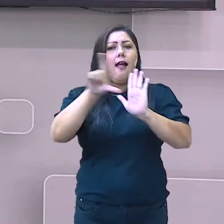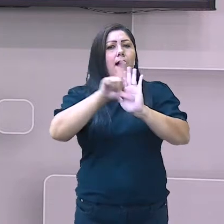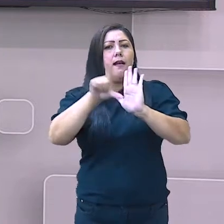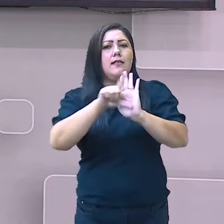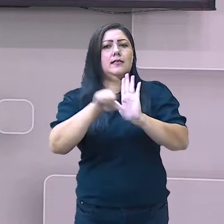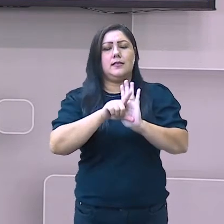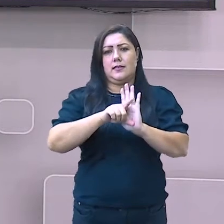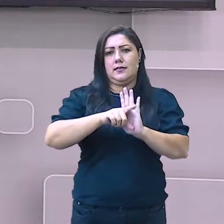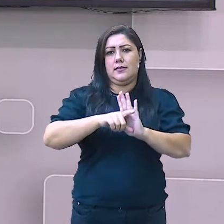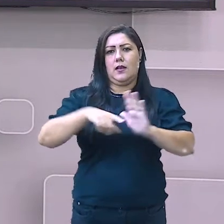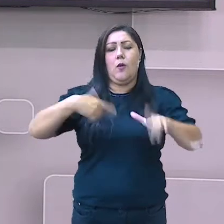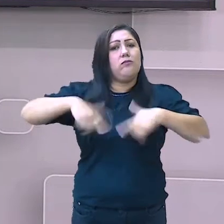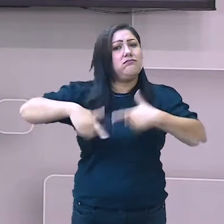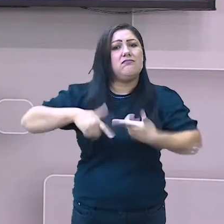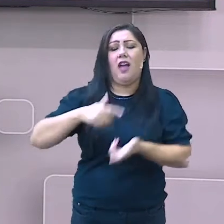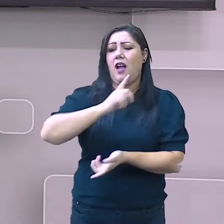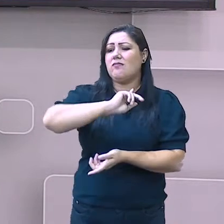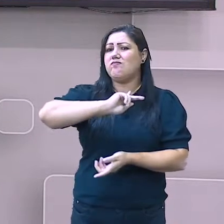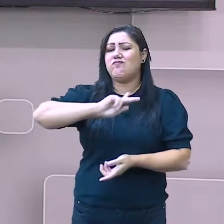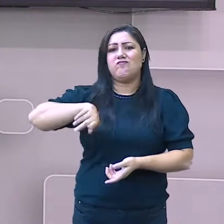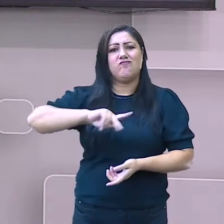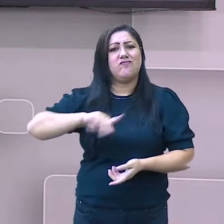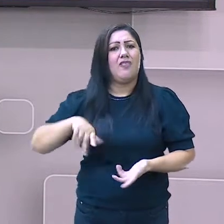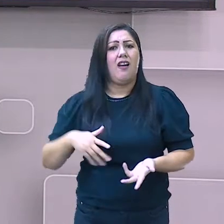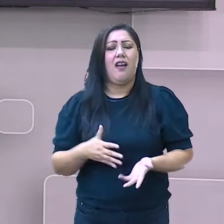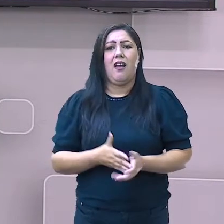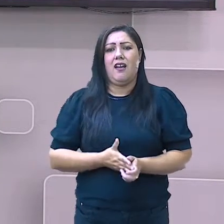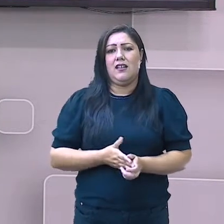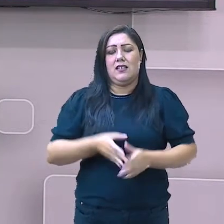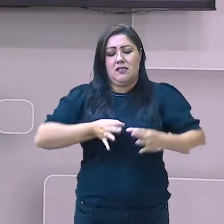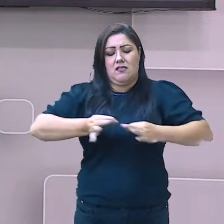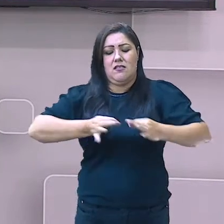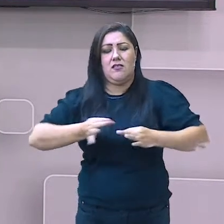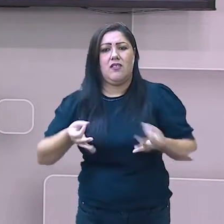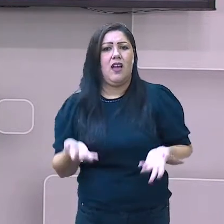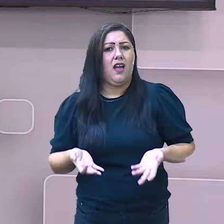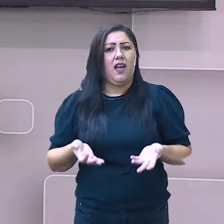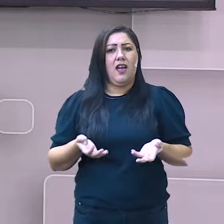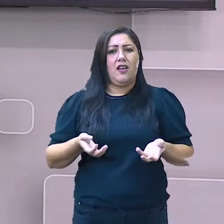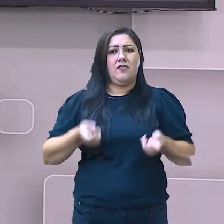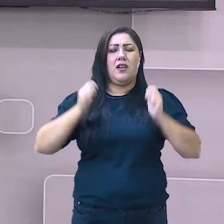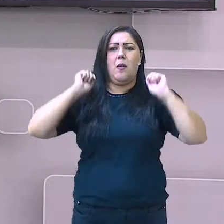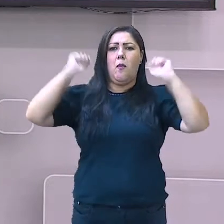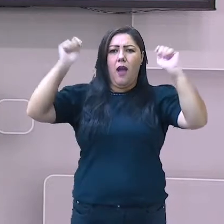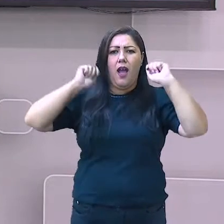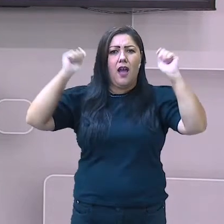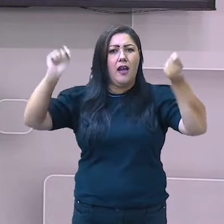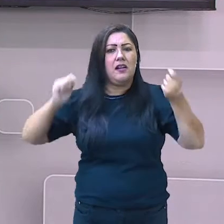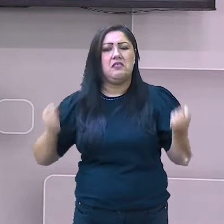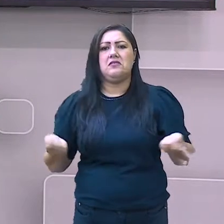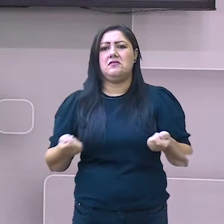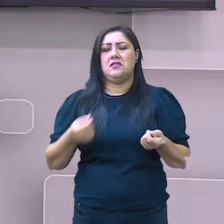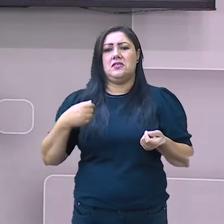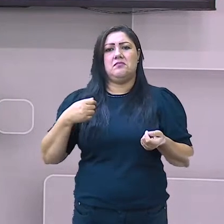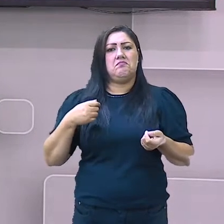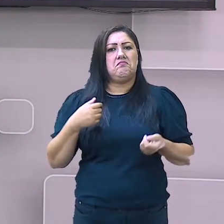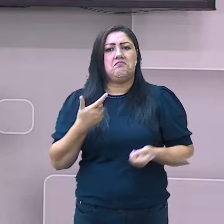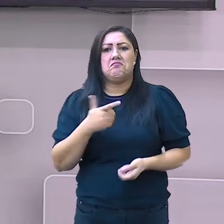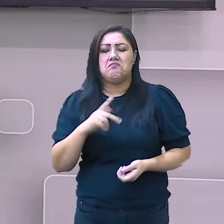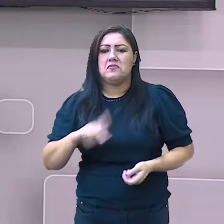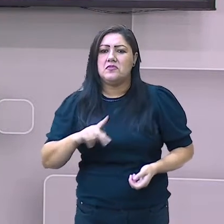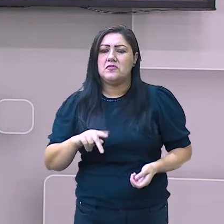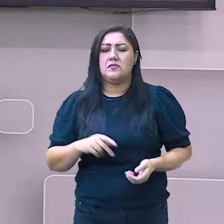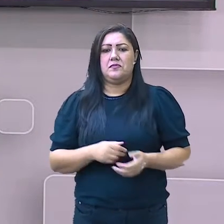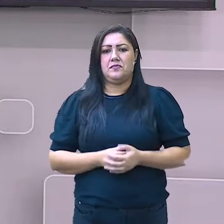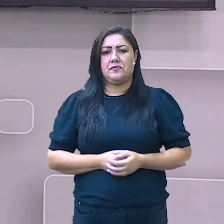de greve ou de organização sindical. A extrema exploração do trabalhador